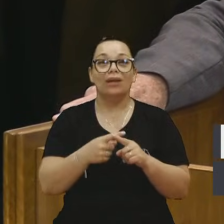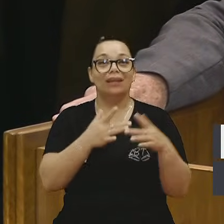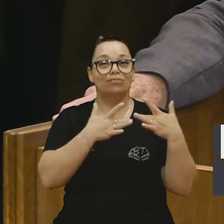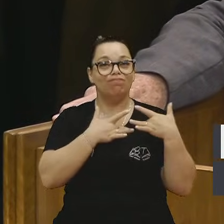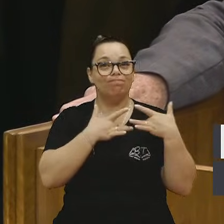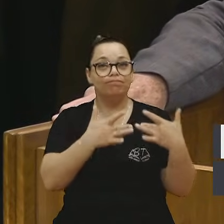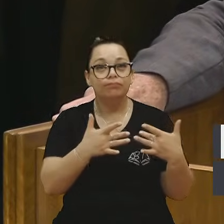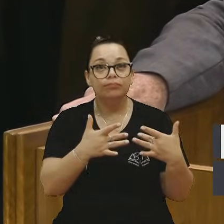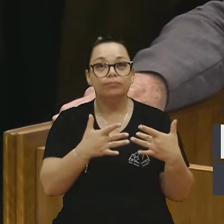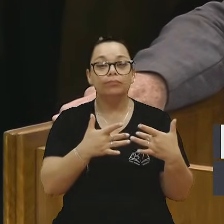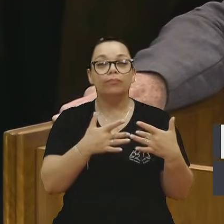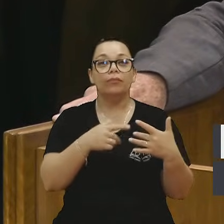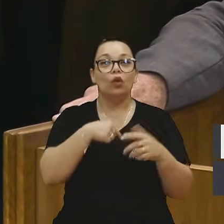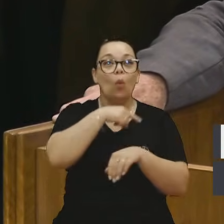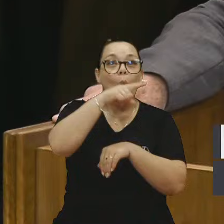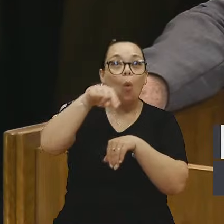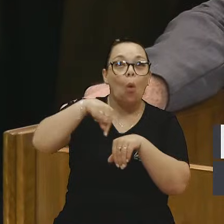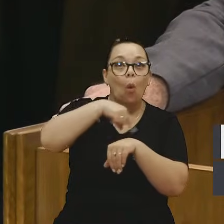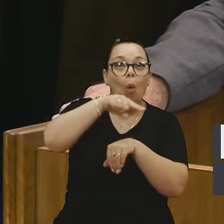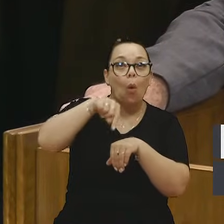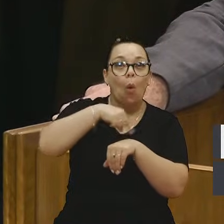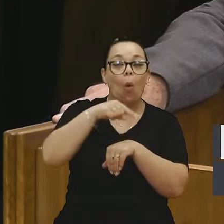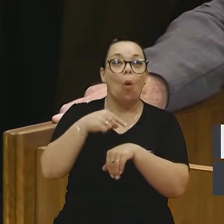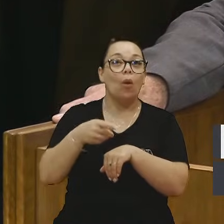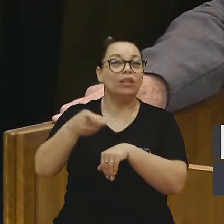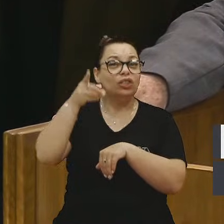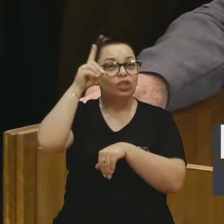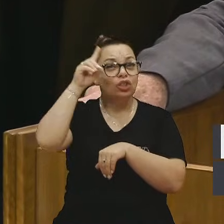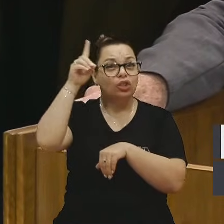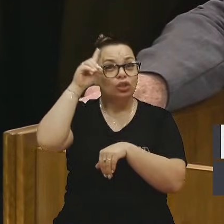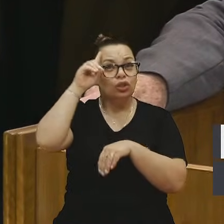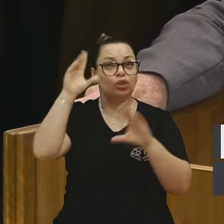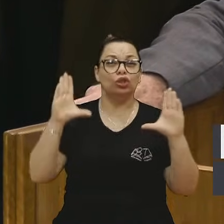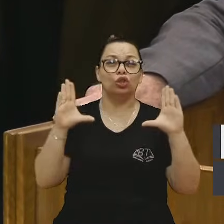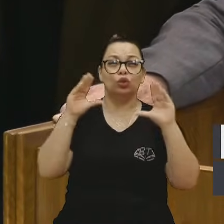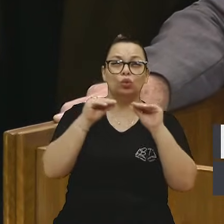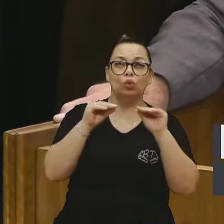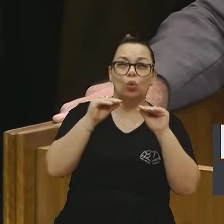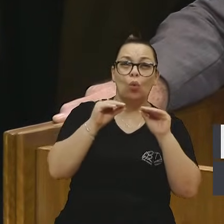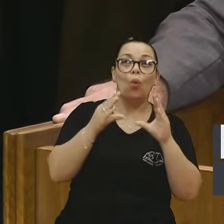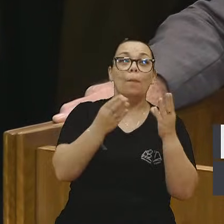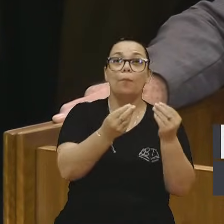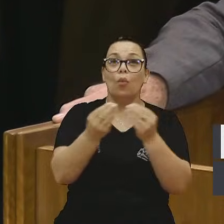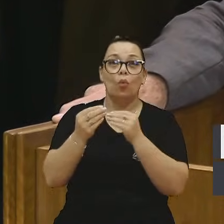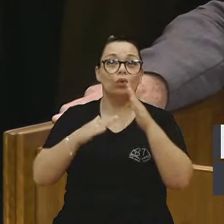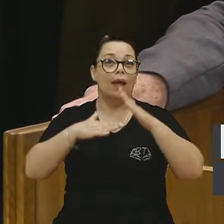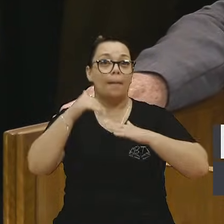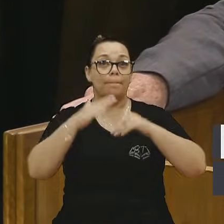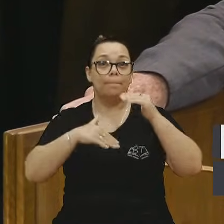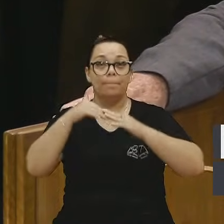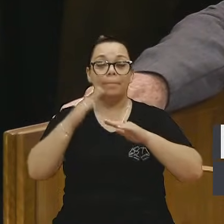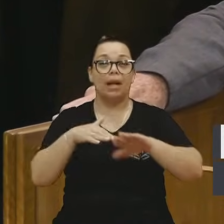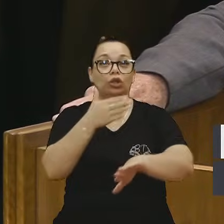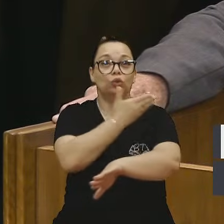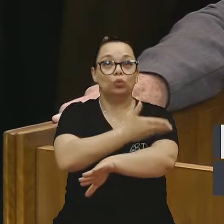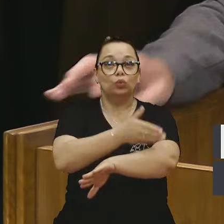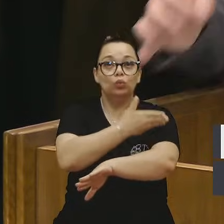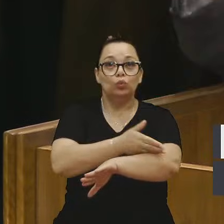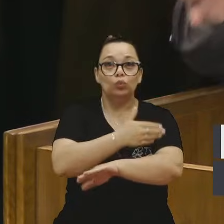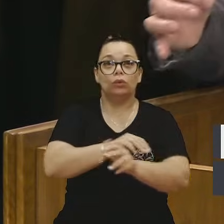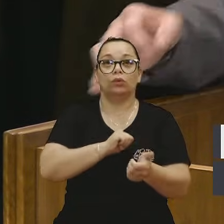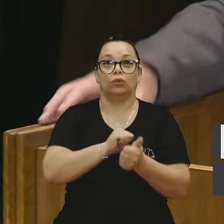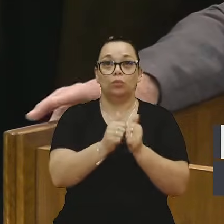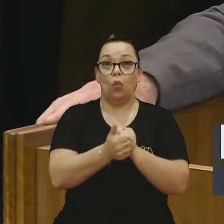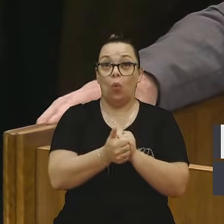dedicaram horas, muitos dias, muitas noites, em função da prática e do exercício do esporte. E